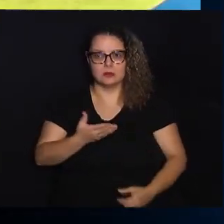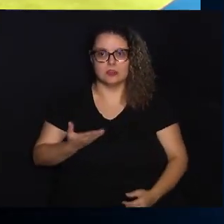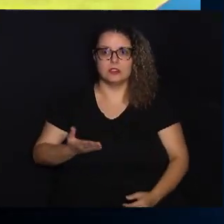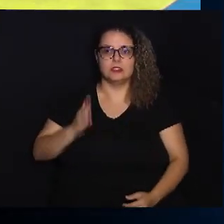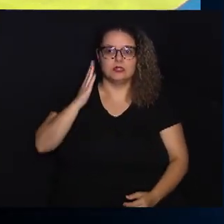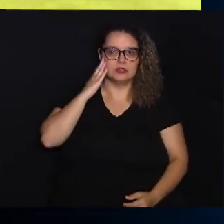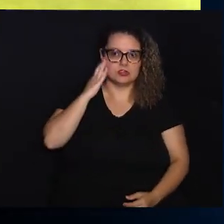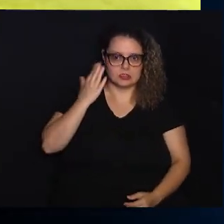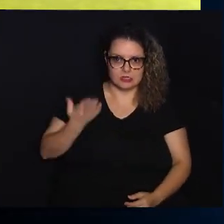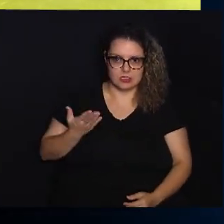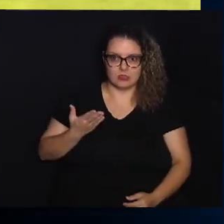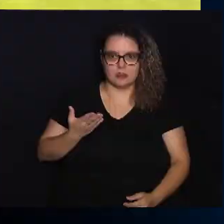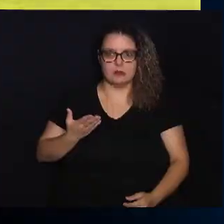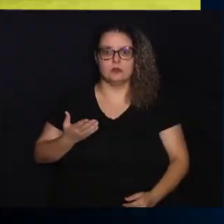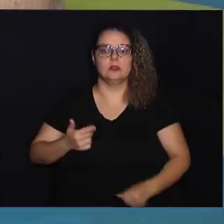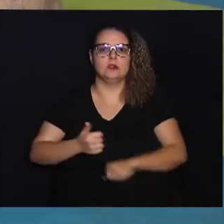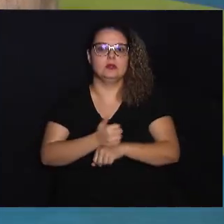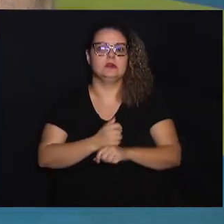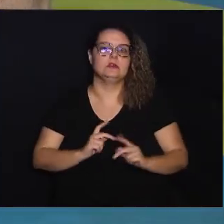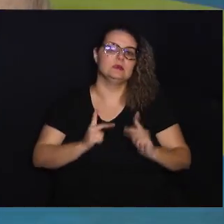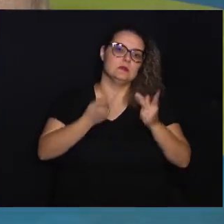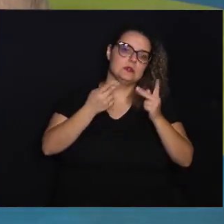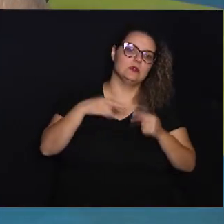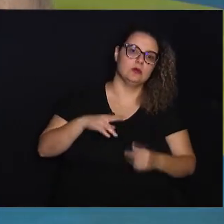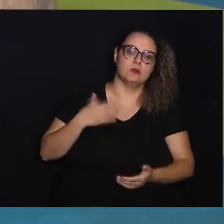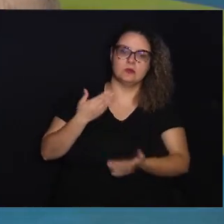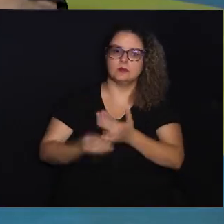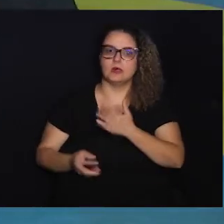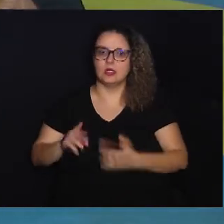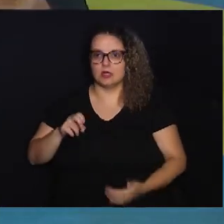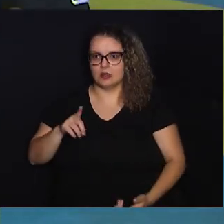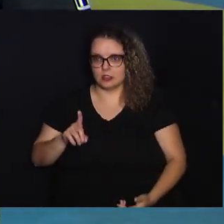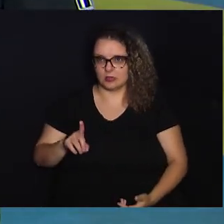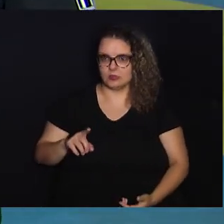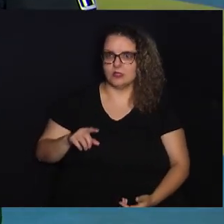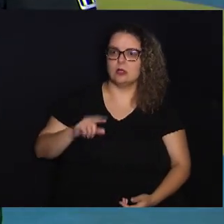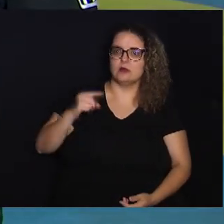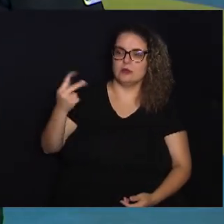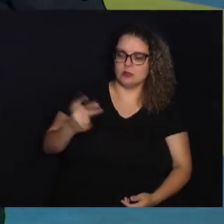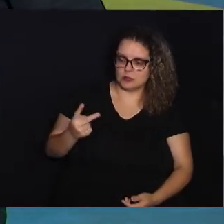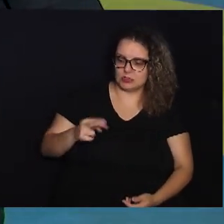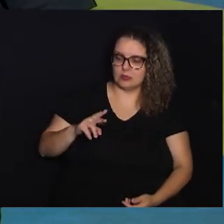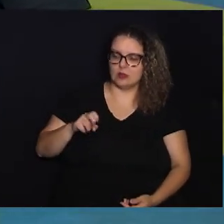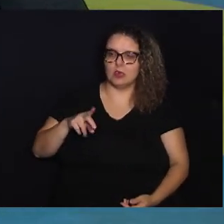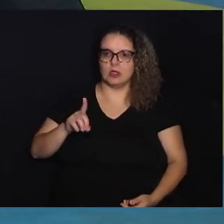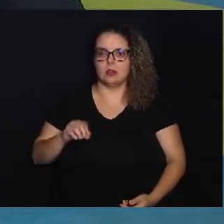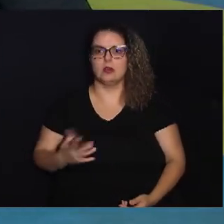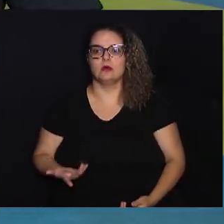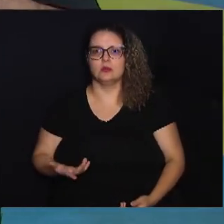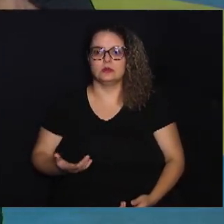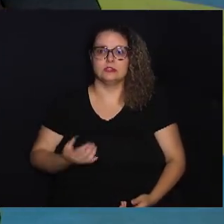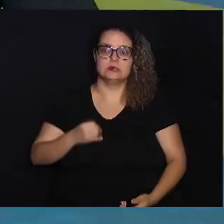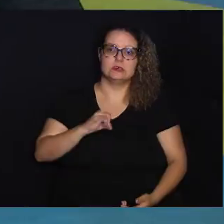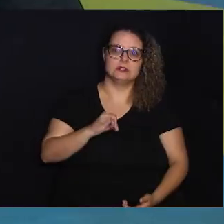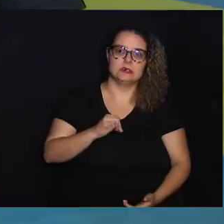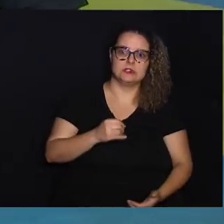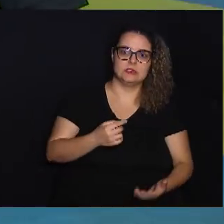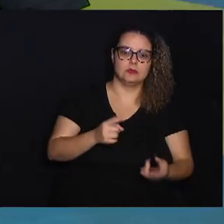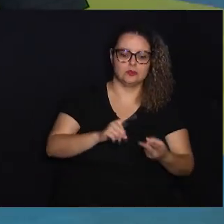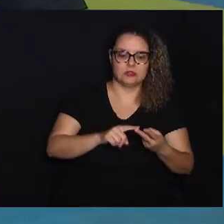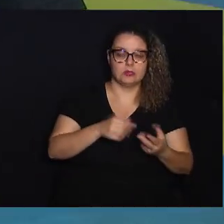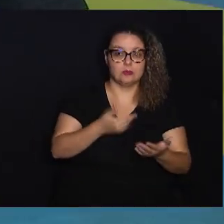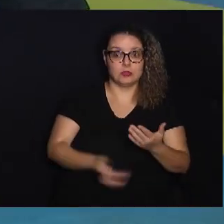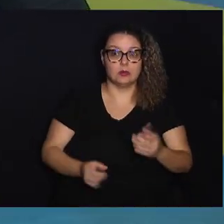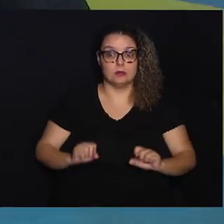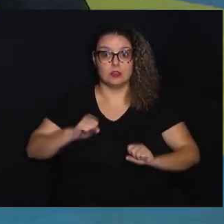e naquele momento você já sabe, se o atleta já sabe se venceu ou se perdeu o round. Aí vai para o segundo round, caso ele tenha perdido, ele tem que